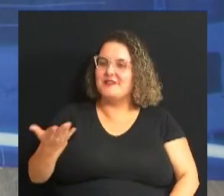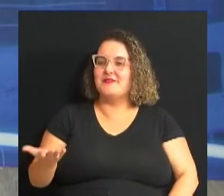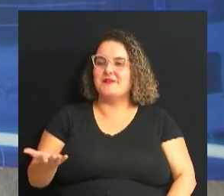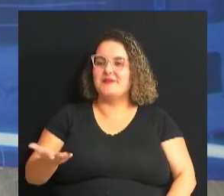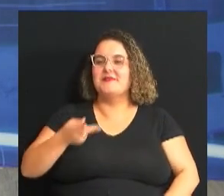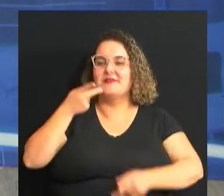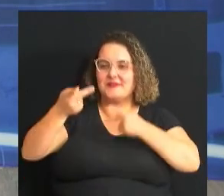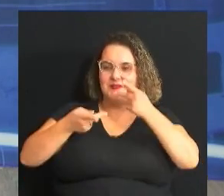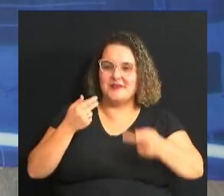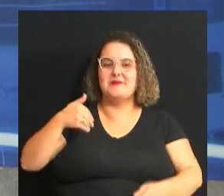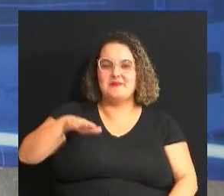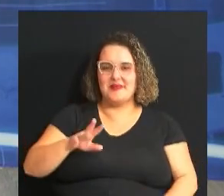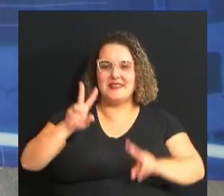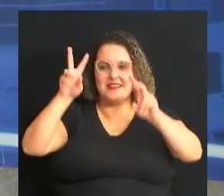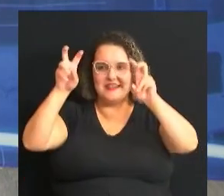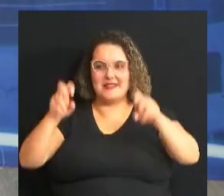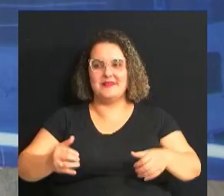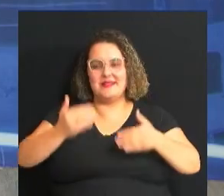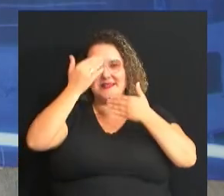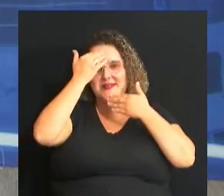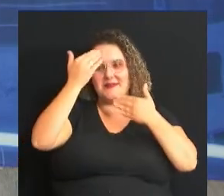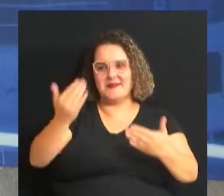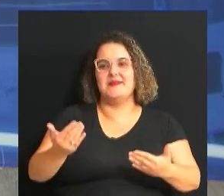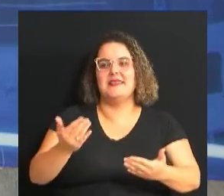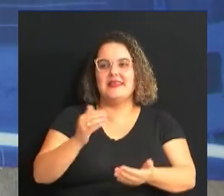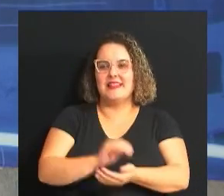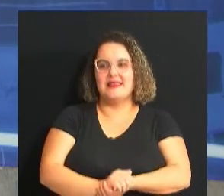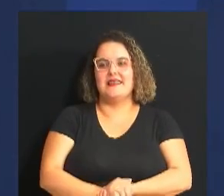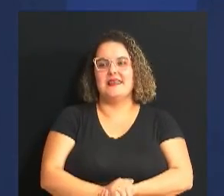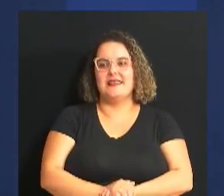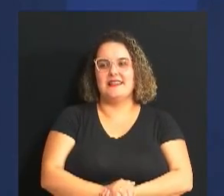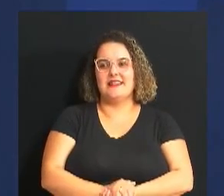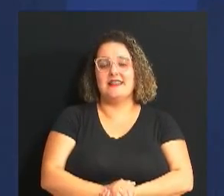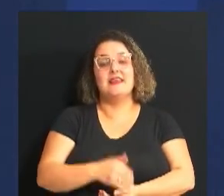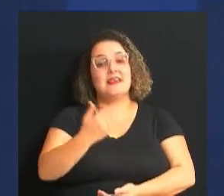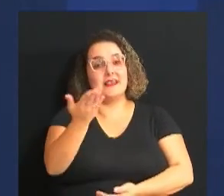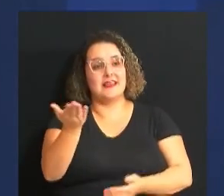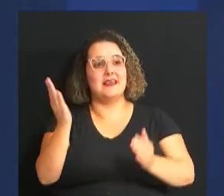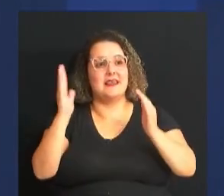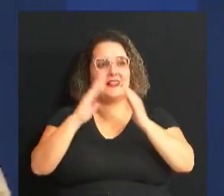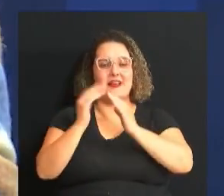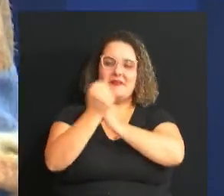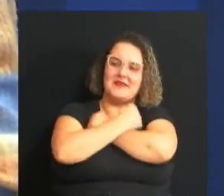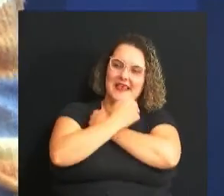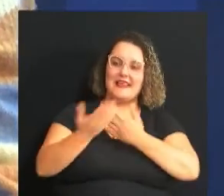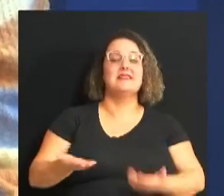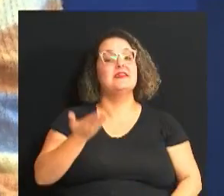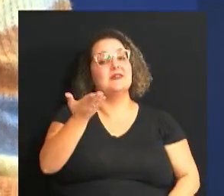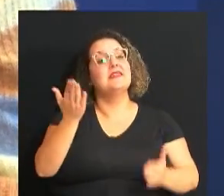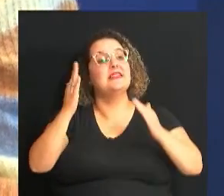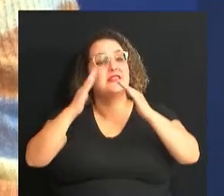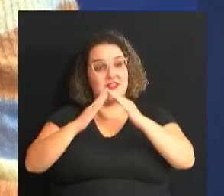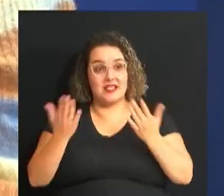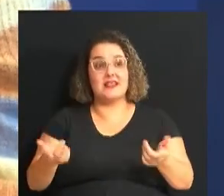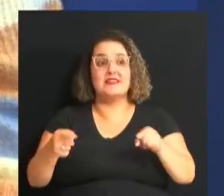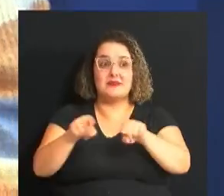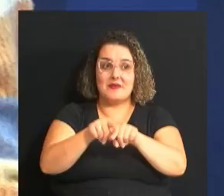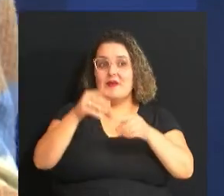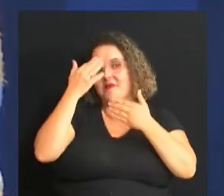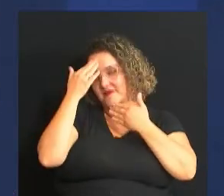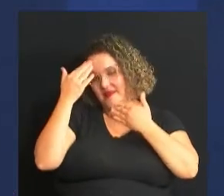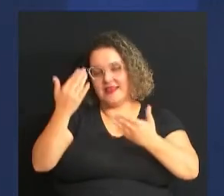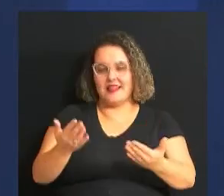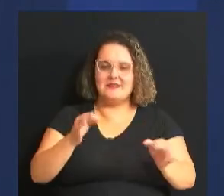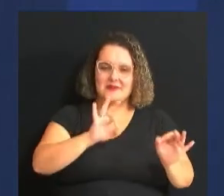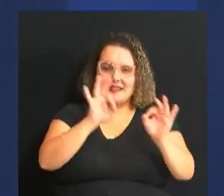falar sobre outro tema. Muito obrigada, viu? E a você de casa, um abraço. Um abraço. E a você de casa também, muito obrigada pela sua